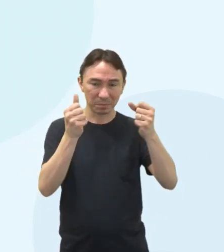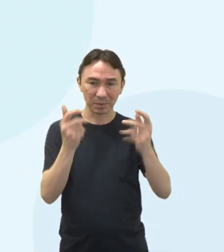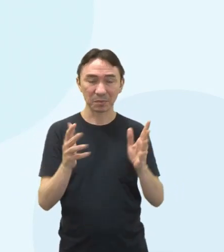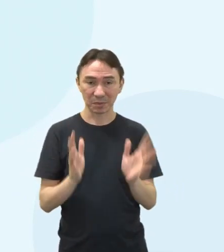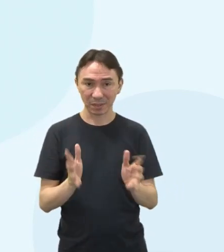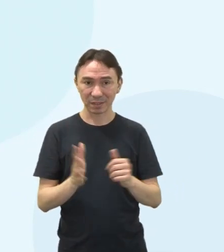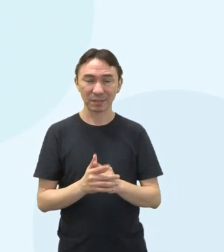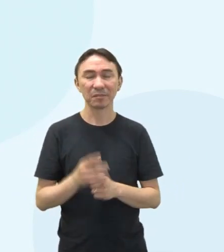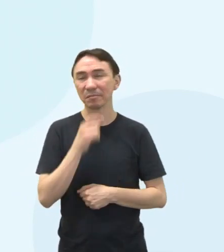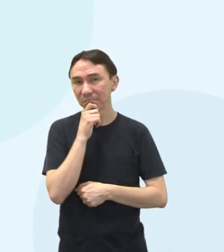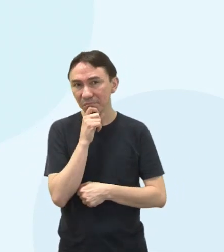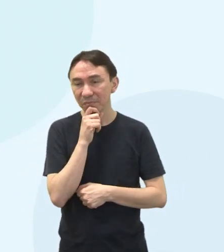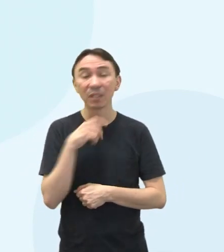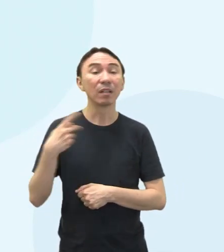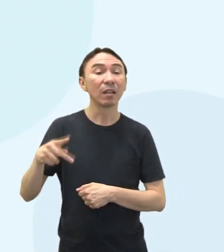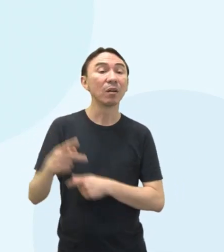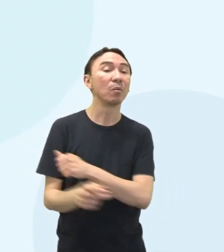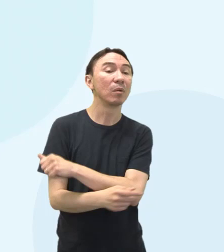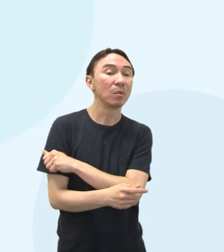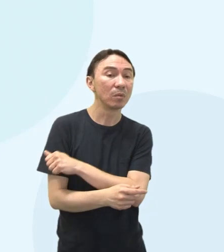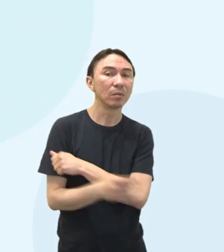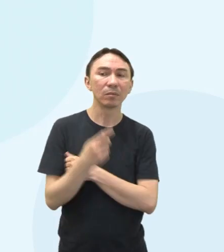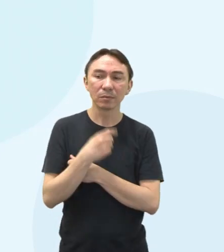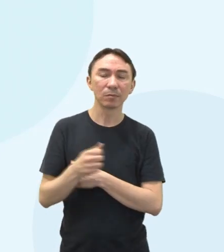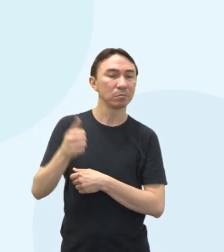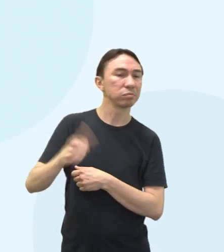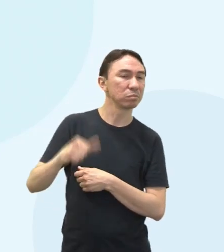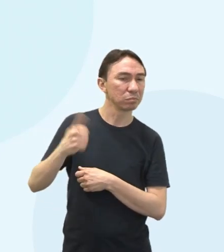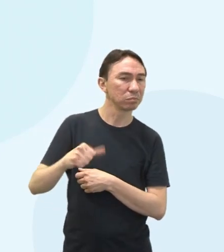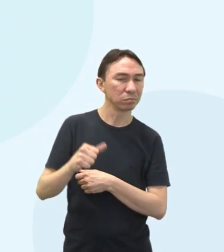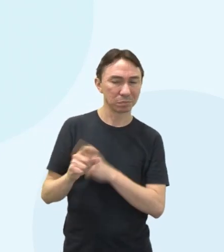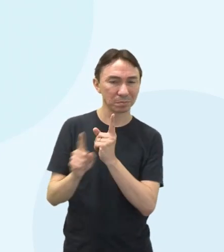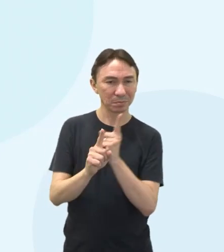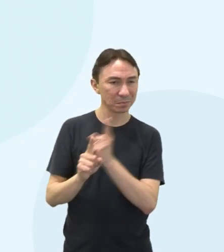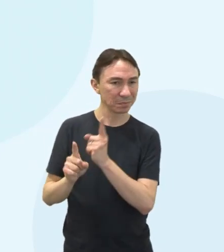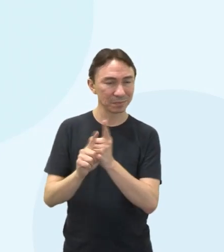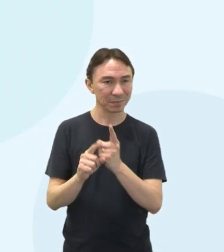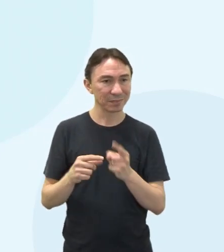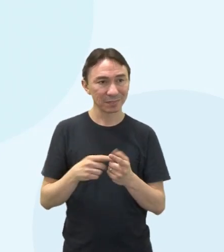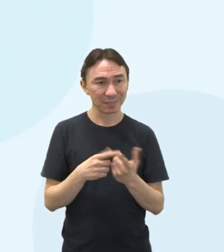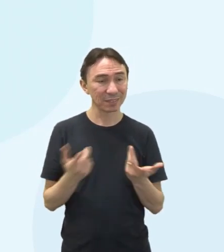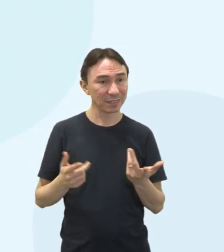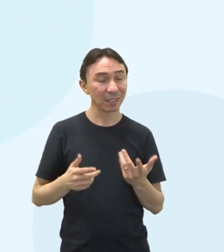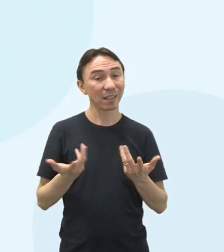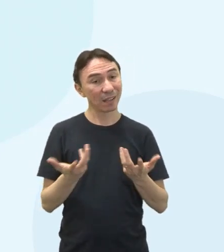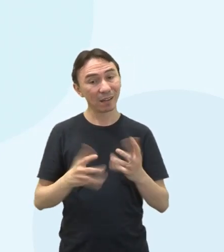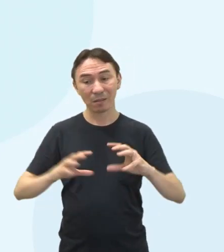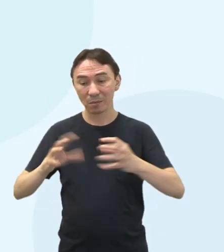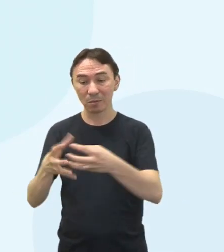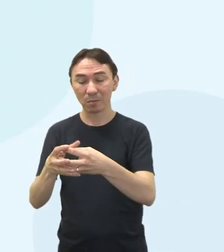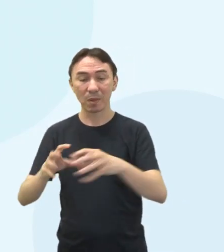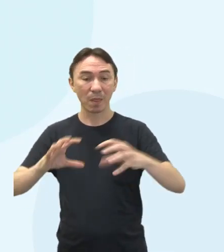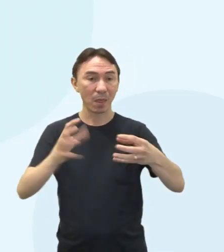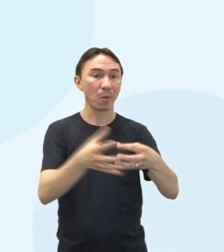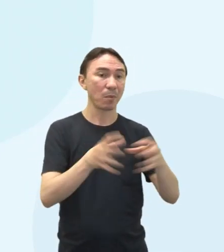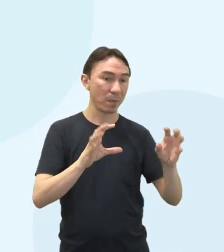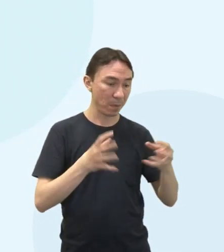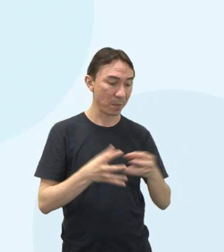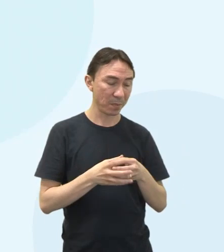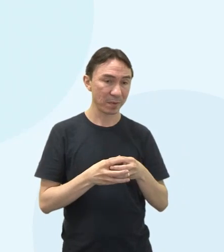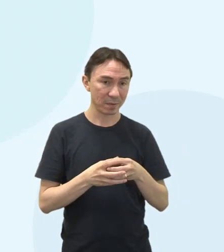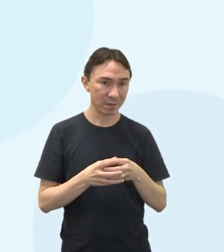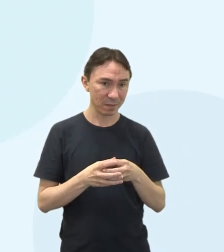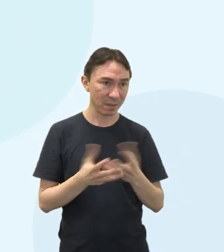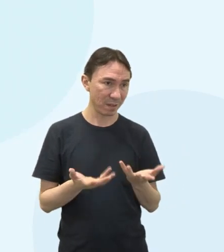né pensando no diagnóstico dos Estudantes a fim de promover é esses agrupamentos que vão ser